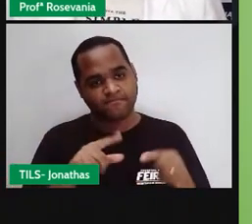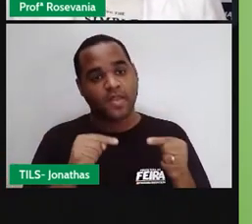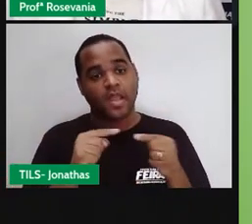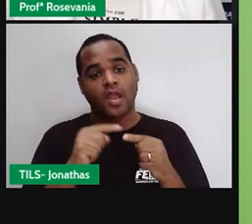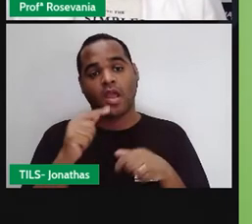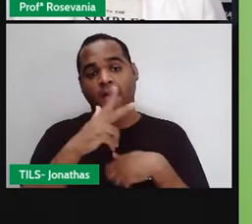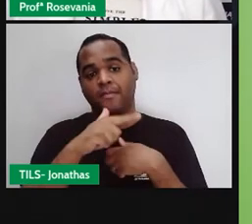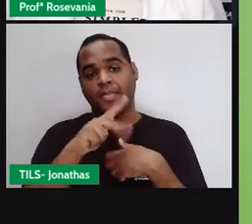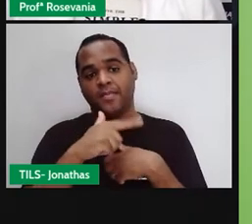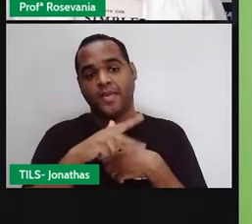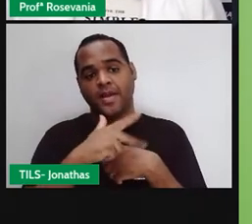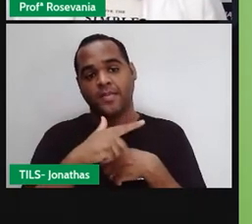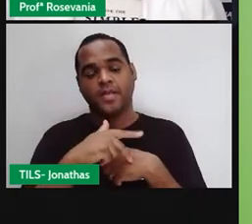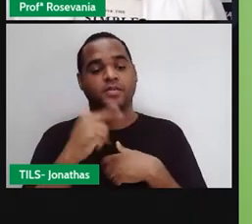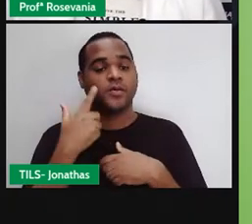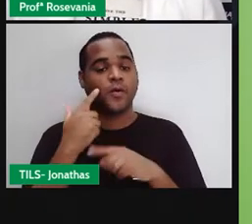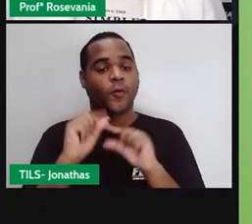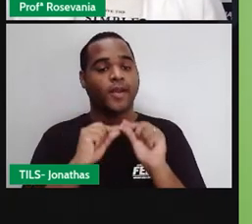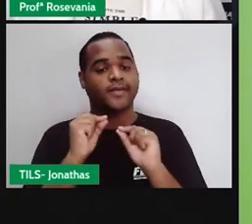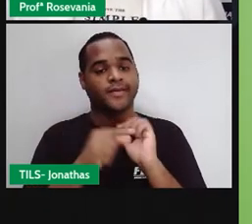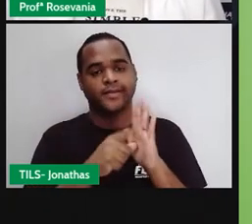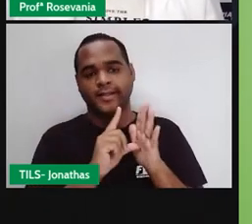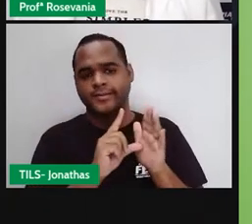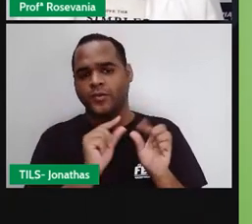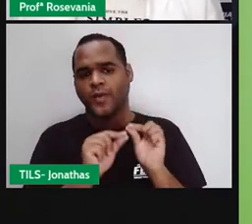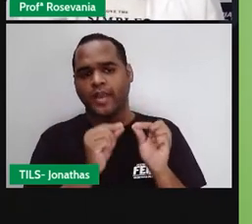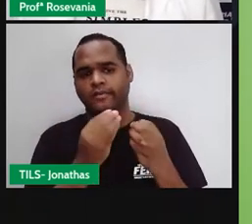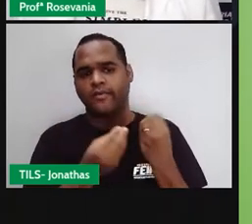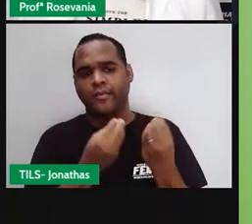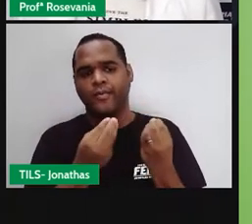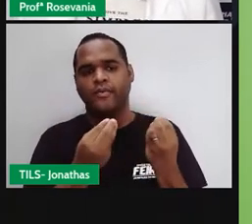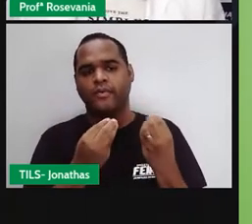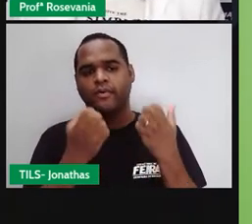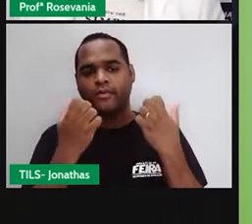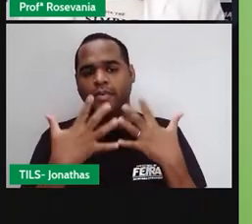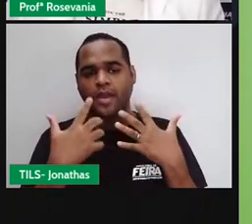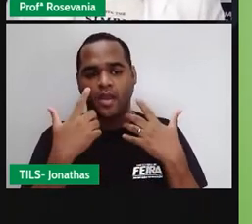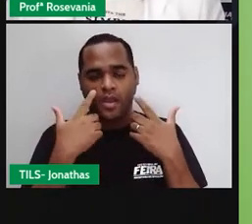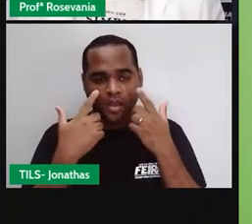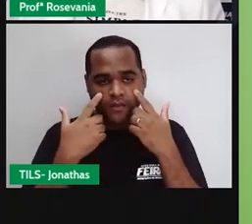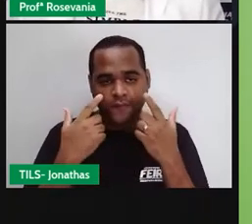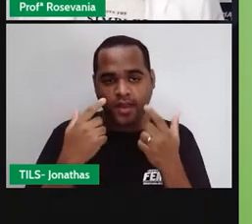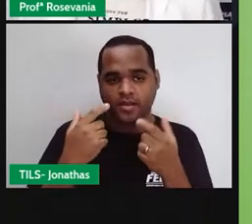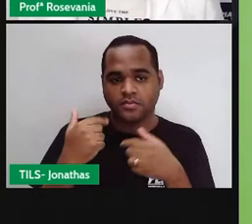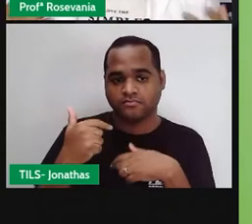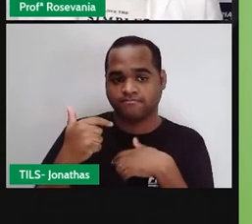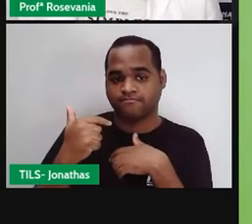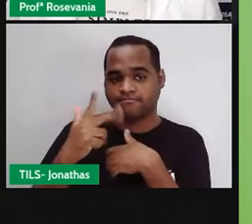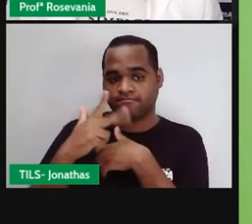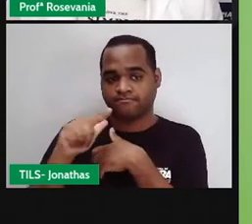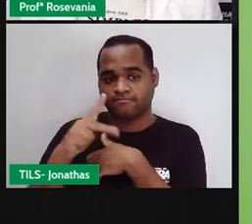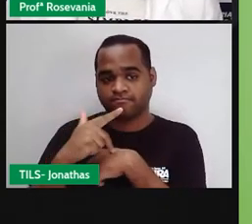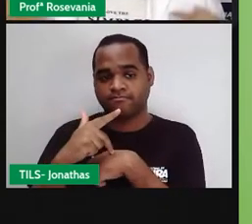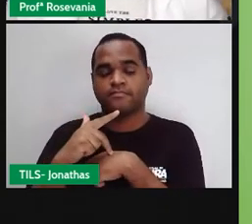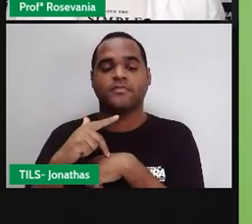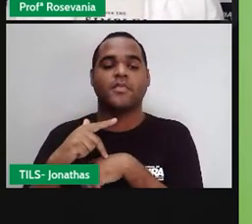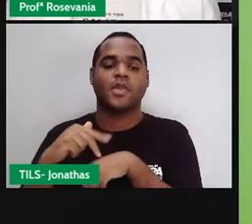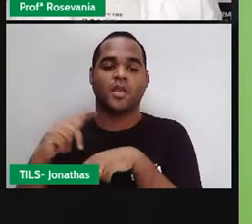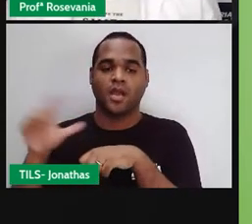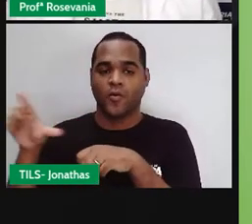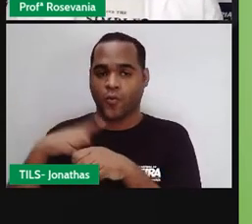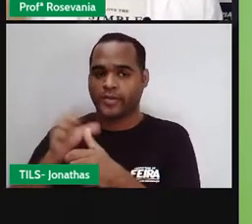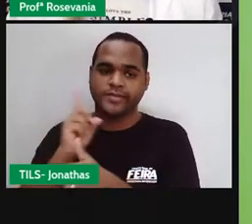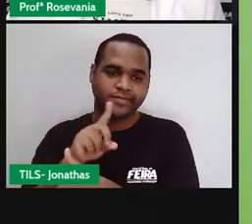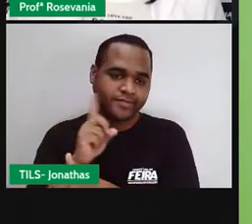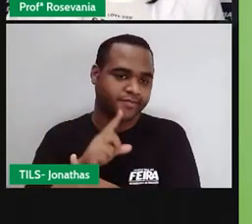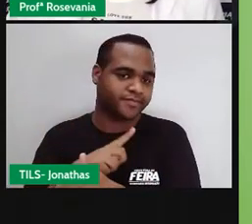tinham antes, né, só para entender esse momento da crise, que foi exatamente quando houve a queda, né, da Bolsa de Valores, justamente pelo fato de ter uma alta